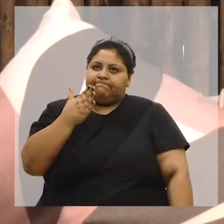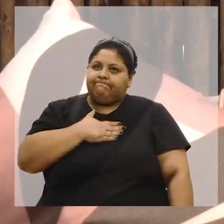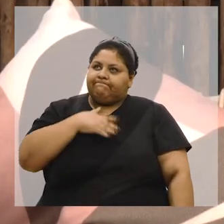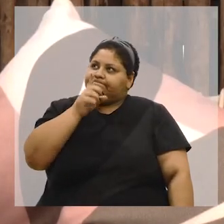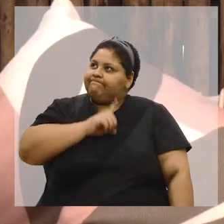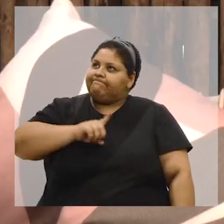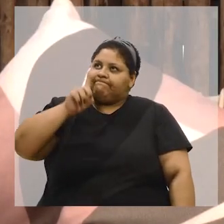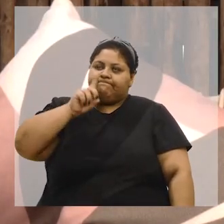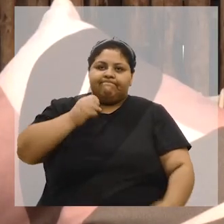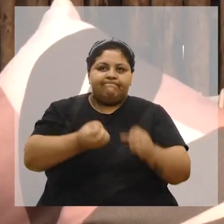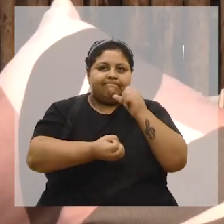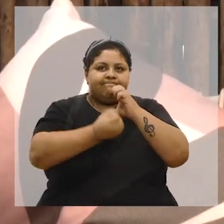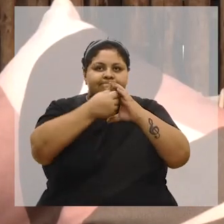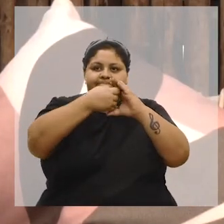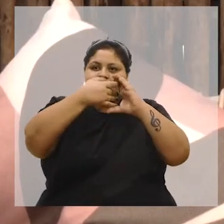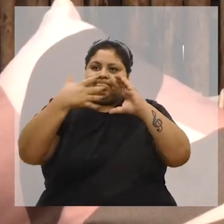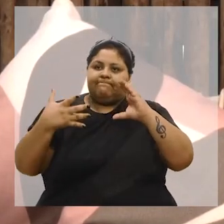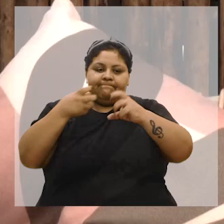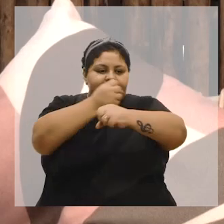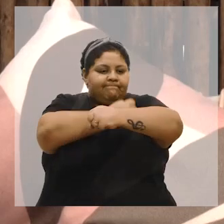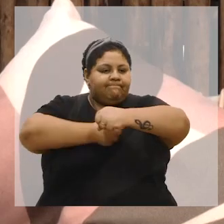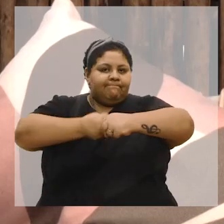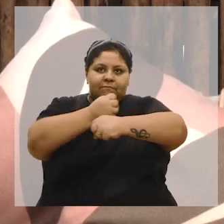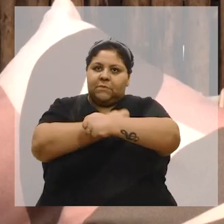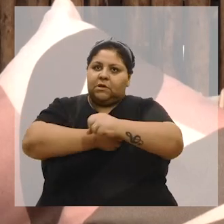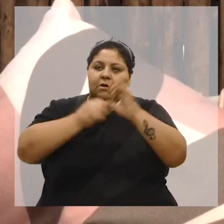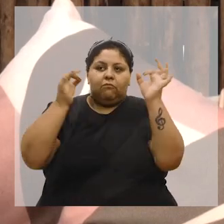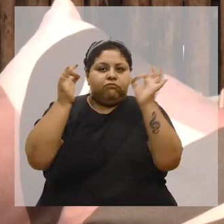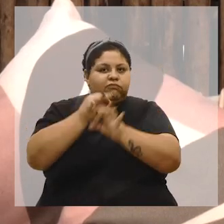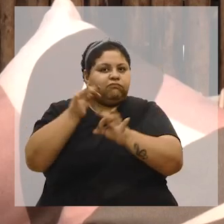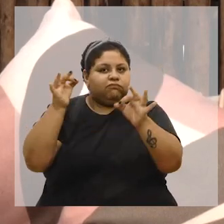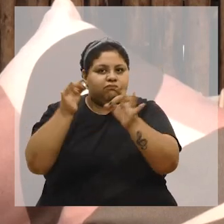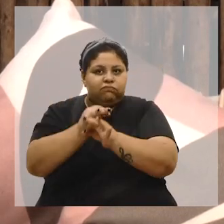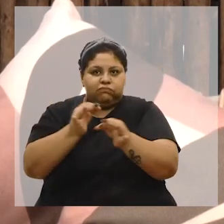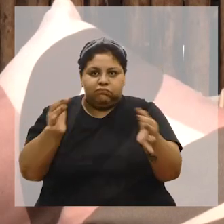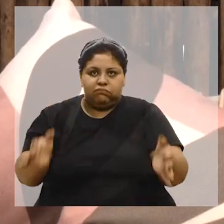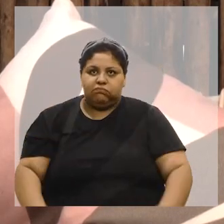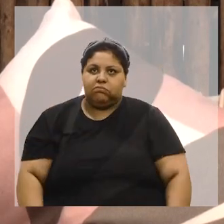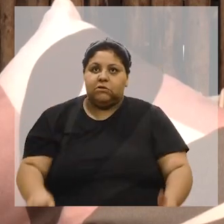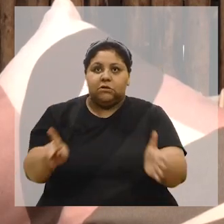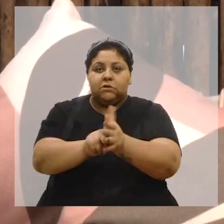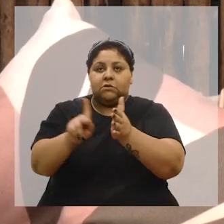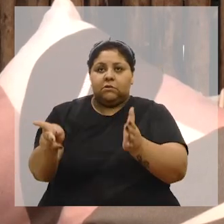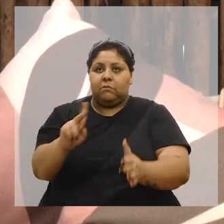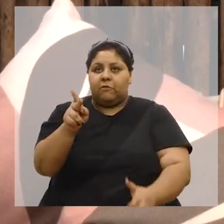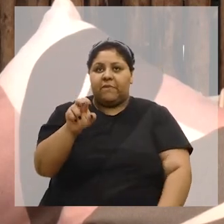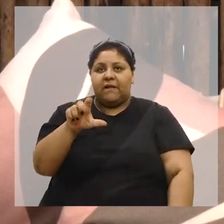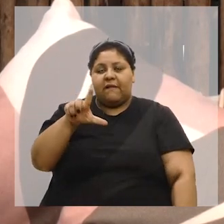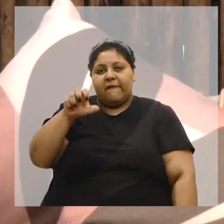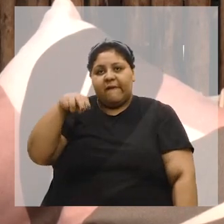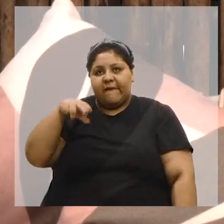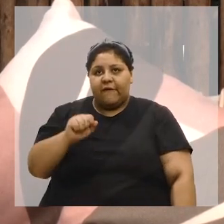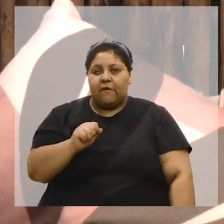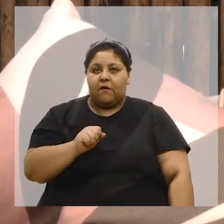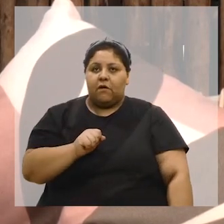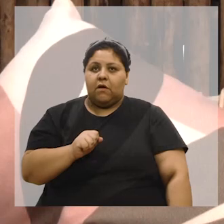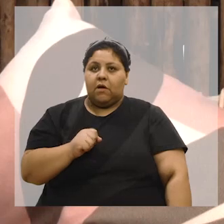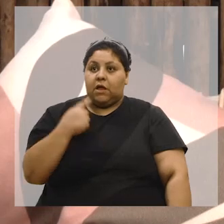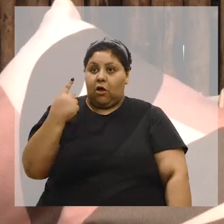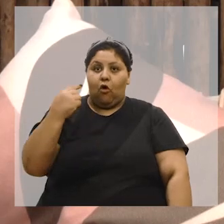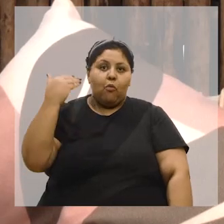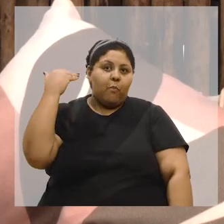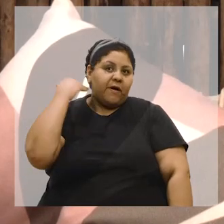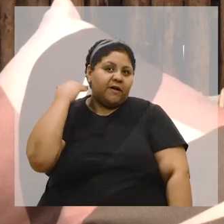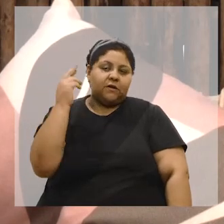Deus, assim, eles criaram um conceito de gastronomia surreal, assim. A própria Helena Rizzo, que é uma das